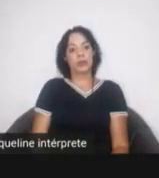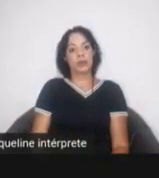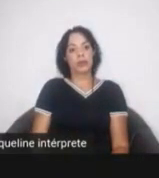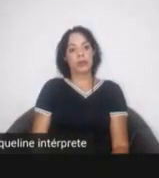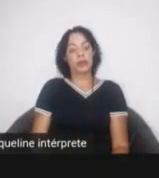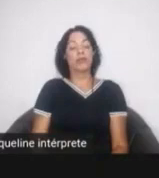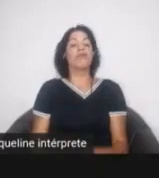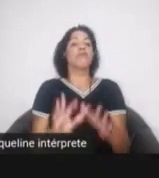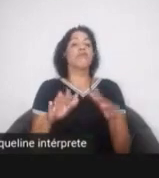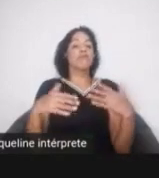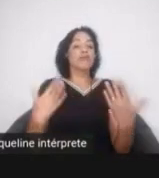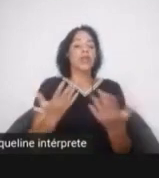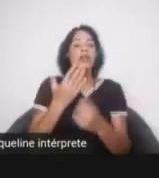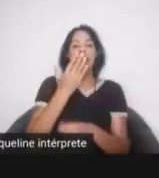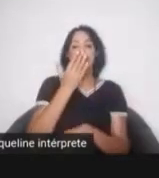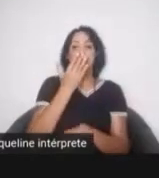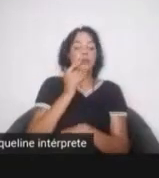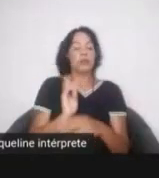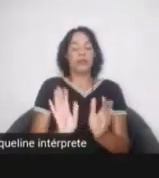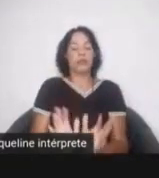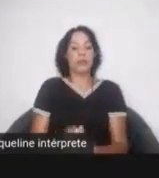Bom, alimentação... não.